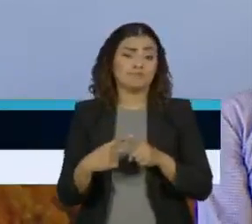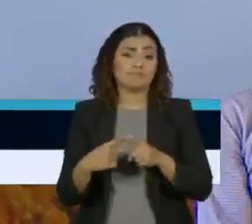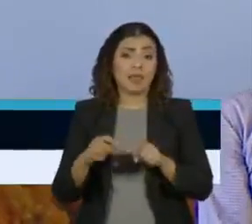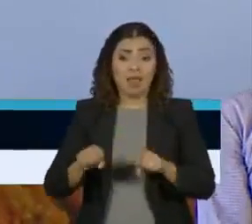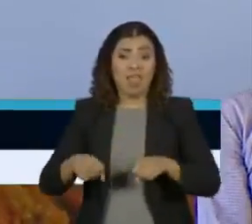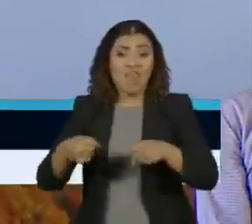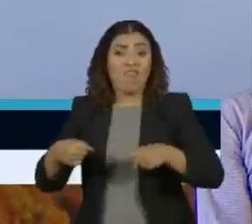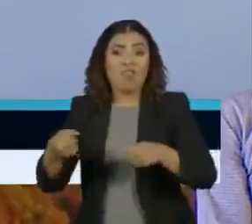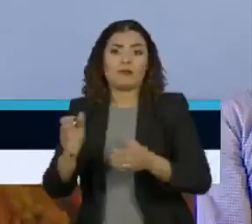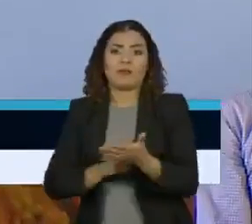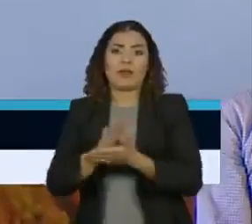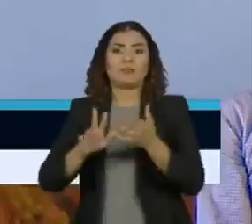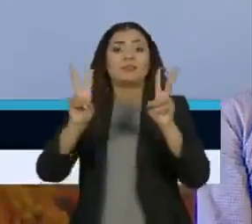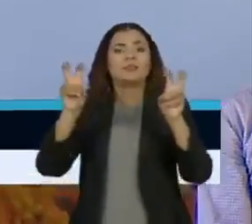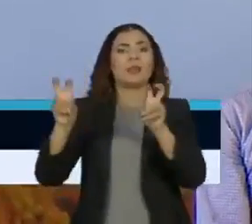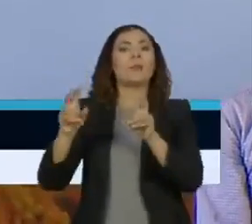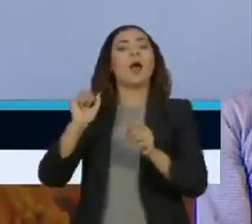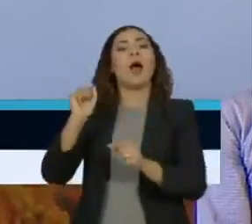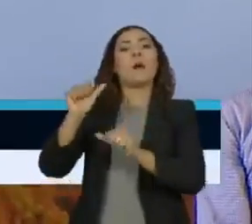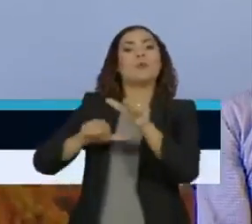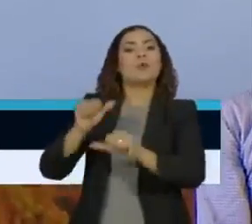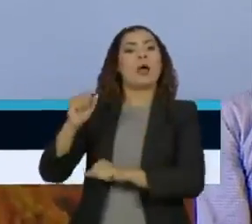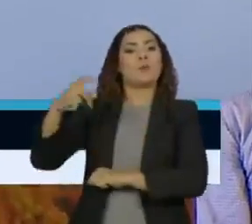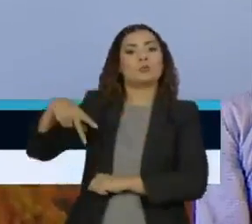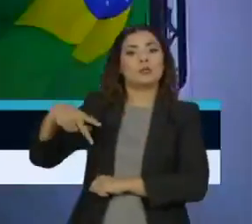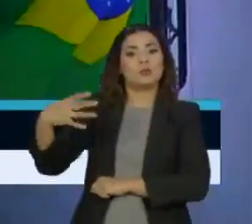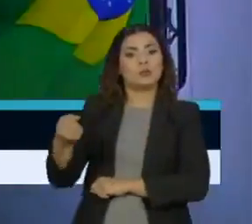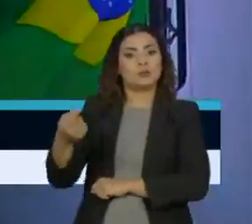empenho dele nas mudanças das aposentadorias.